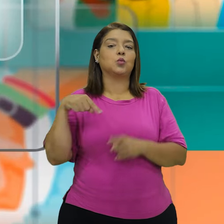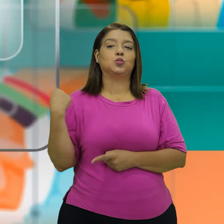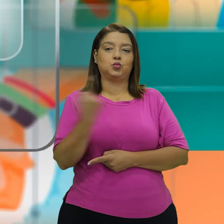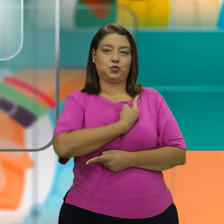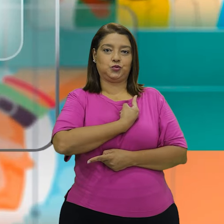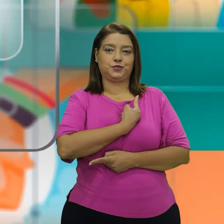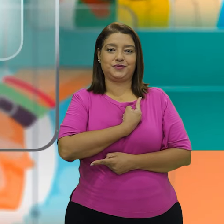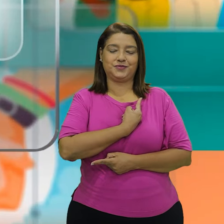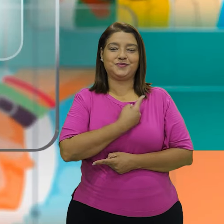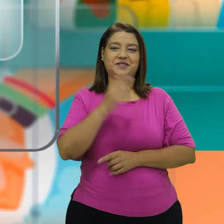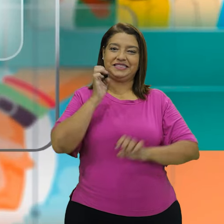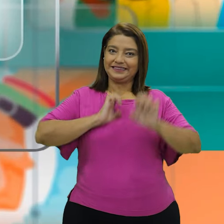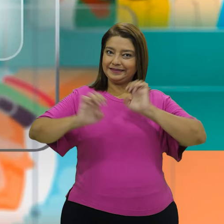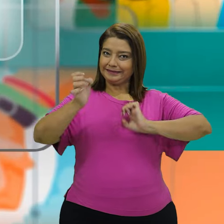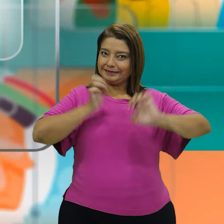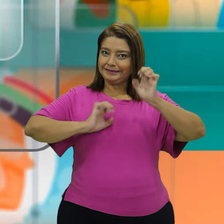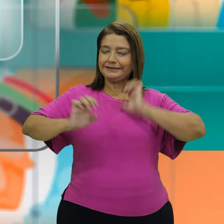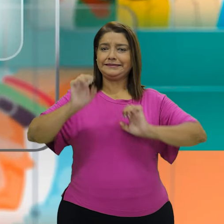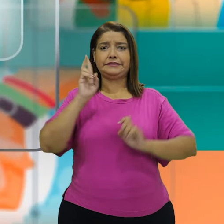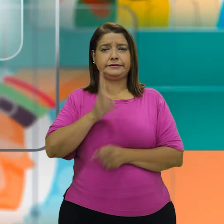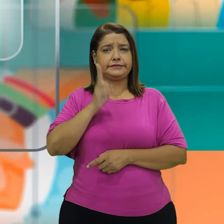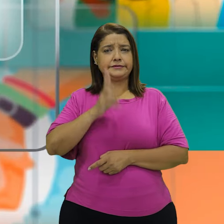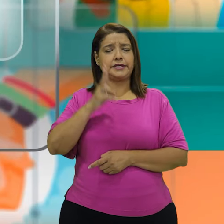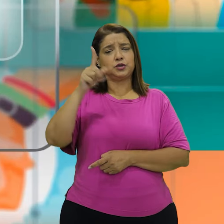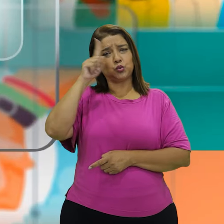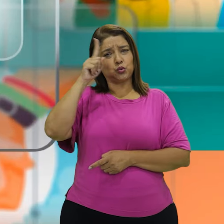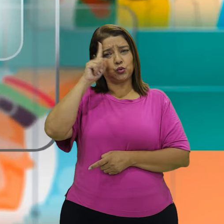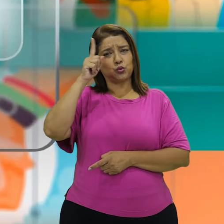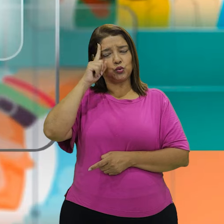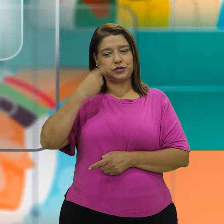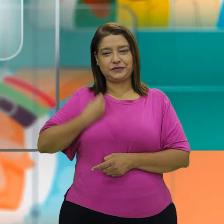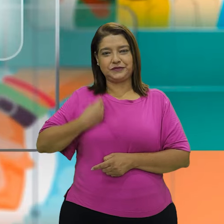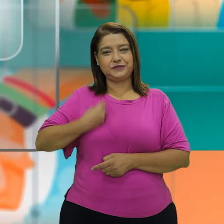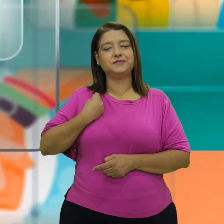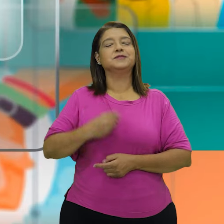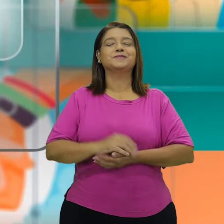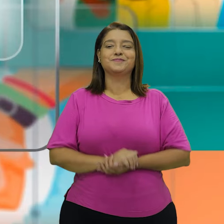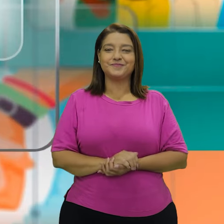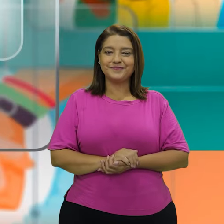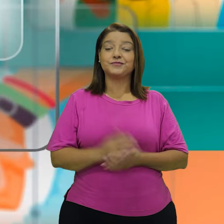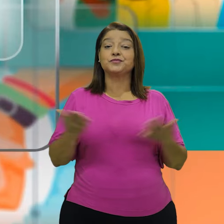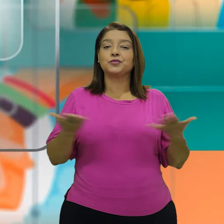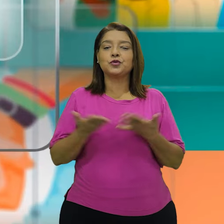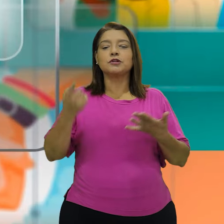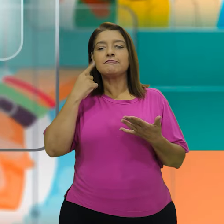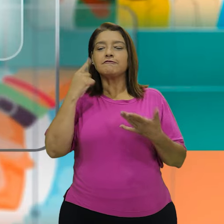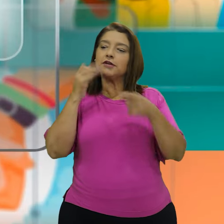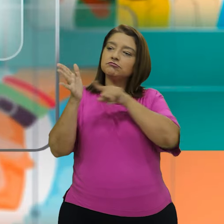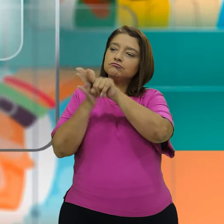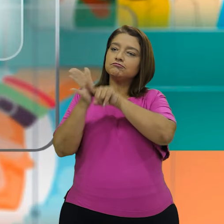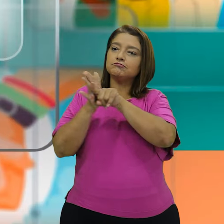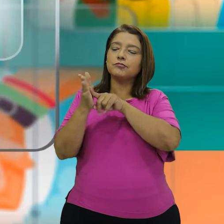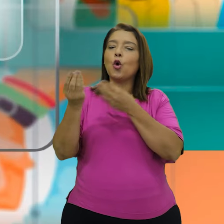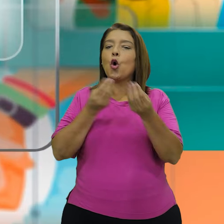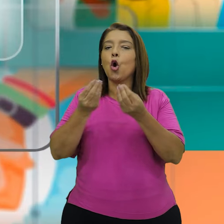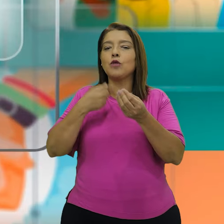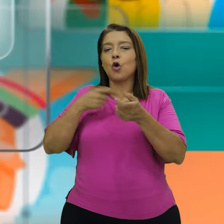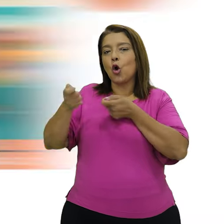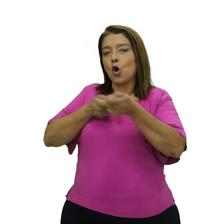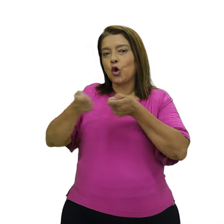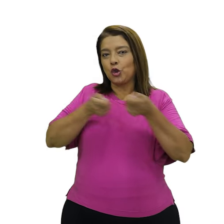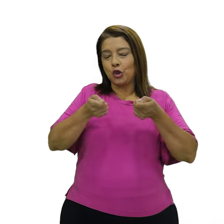todos nós, o estresse que vivenciamos no dia a dia. Hoje investigaremos como